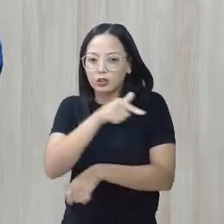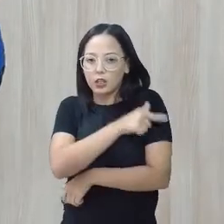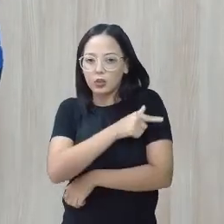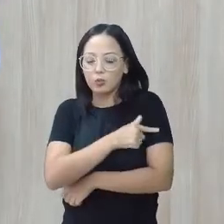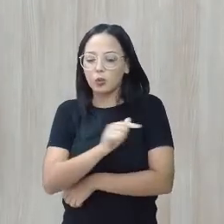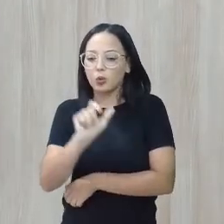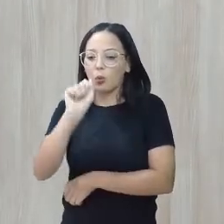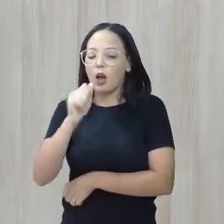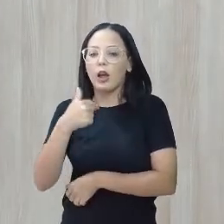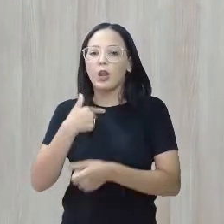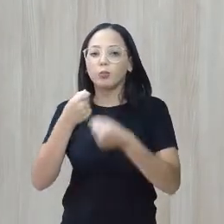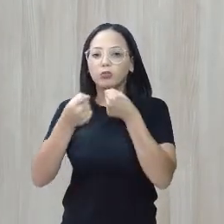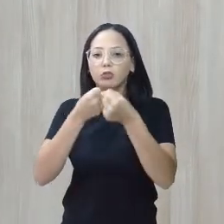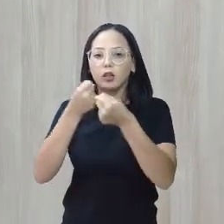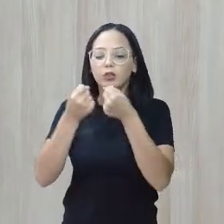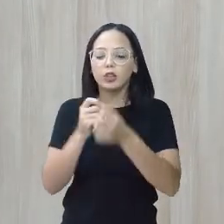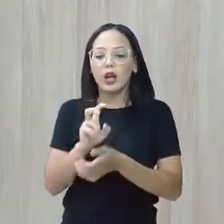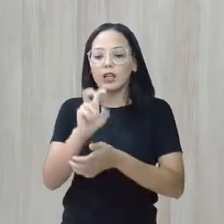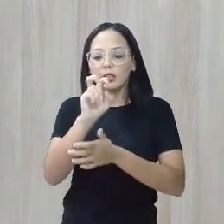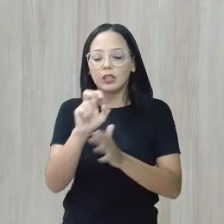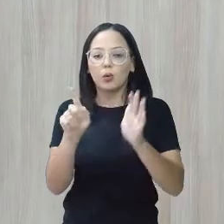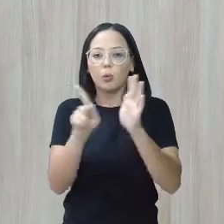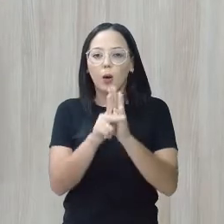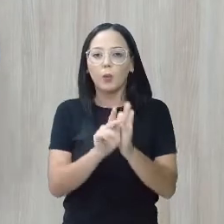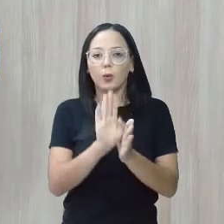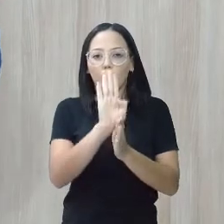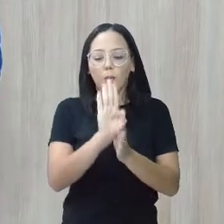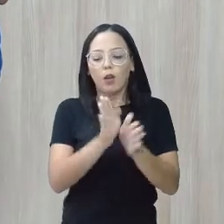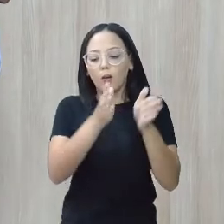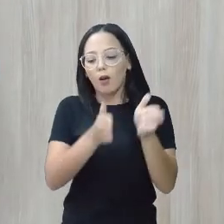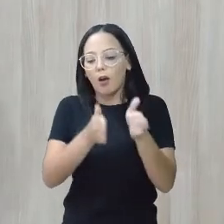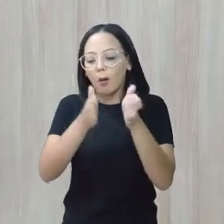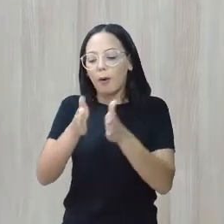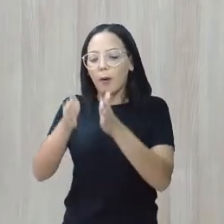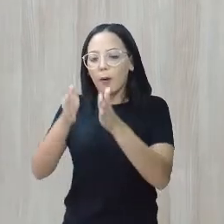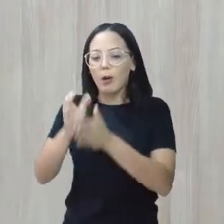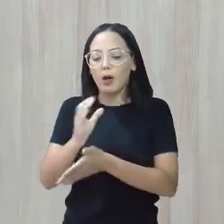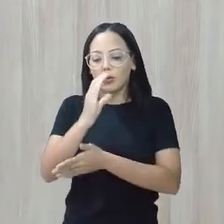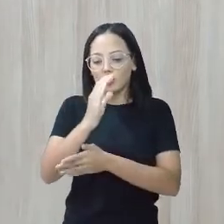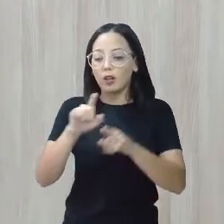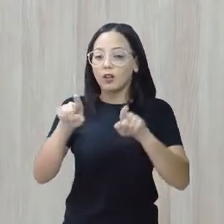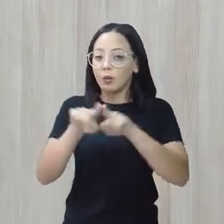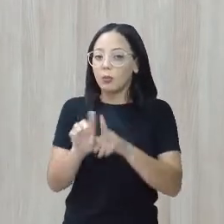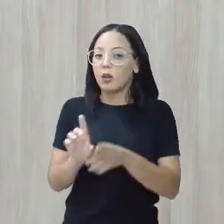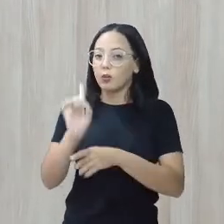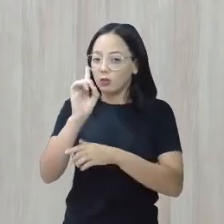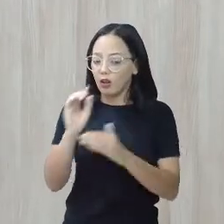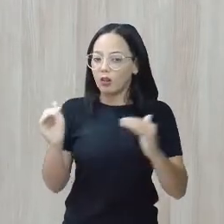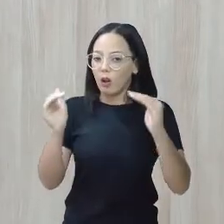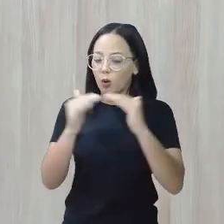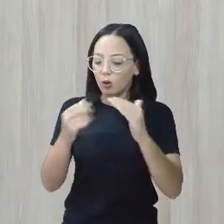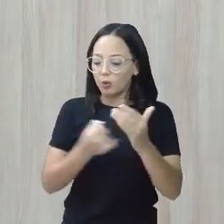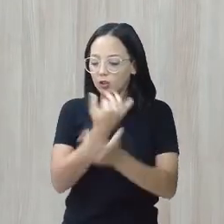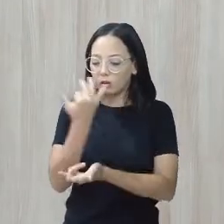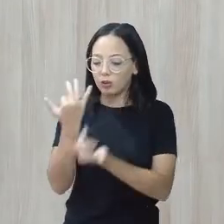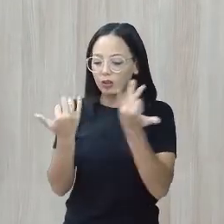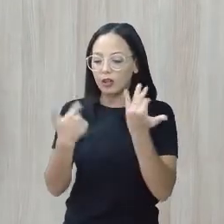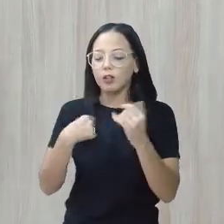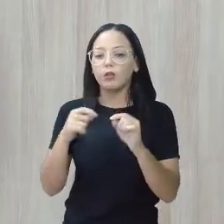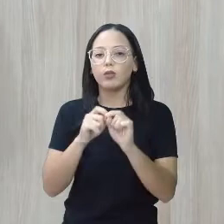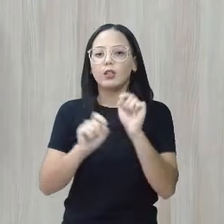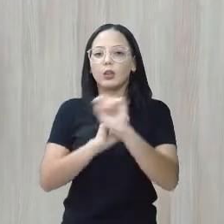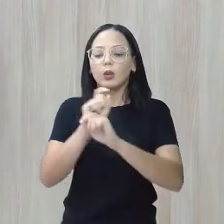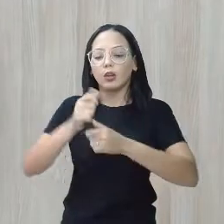entrevistar 5 e 5 do B e assim sucessivamente, né? Do C e do D. De acordo com essa quantidade, a gente vai fazer aí